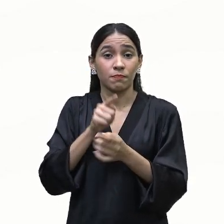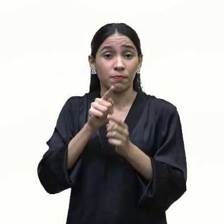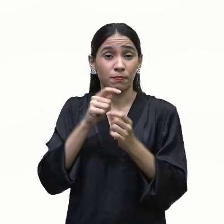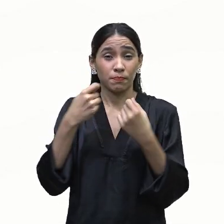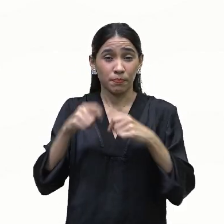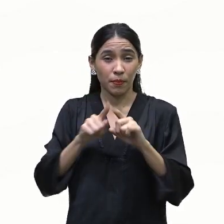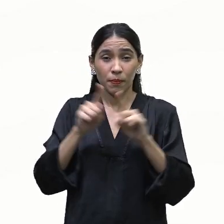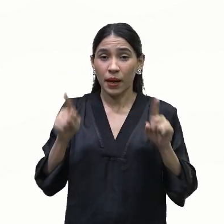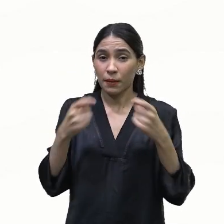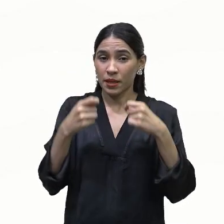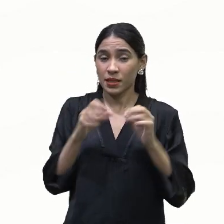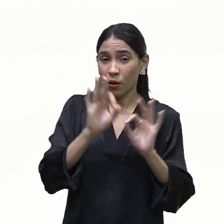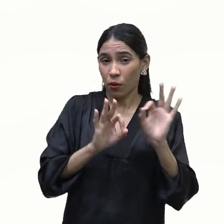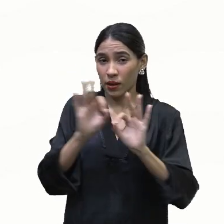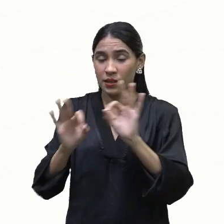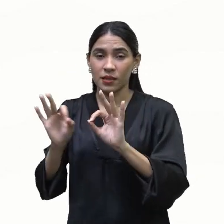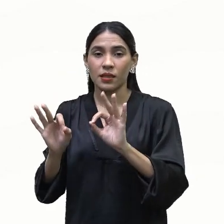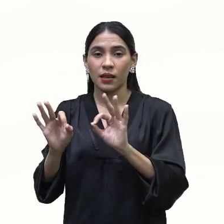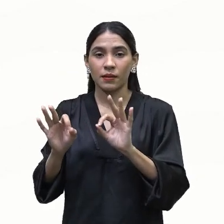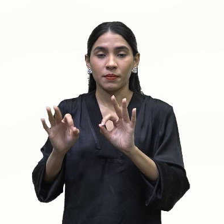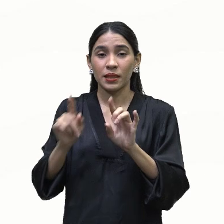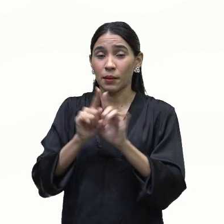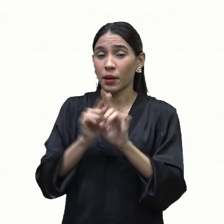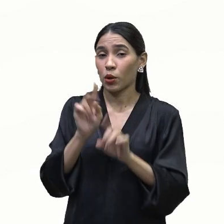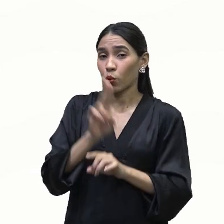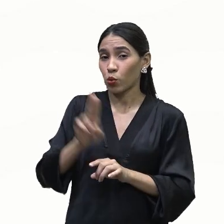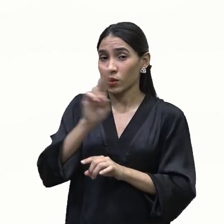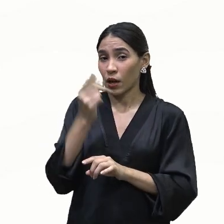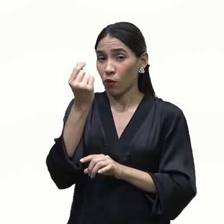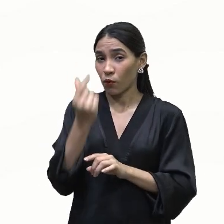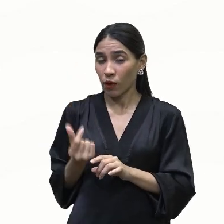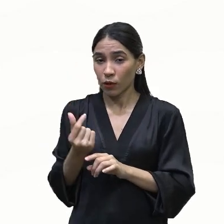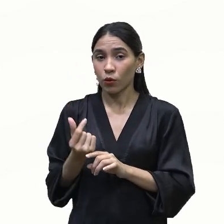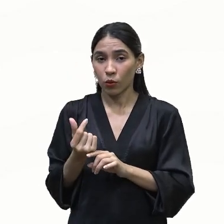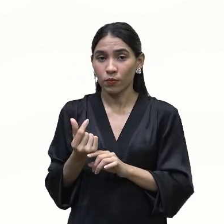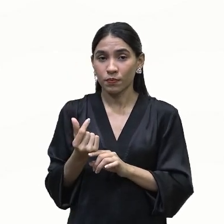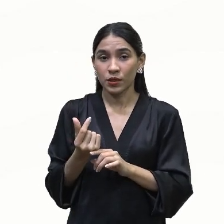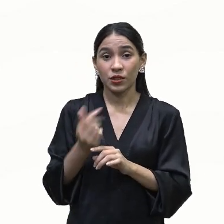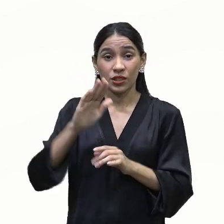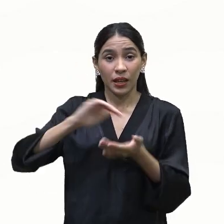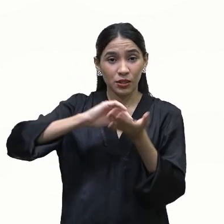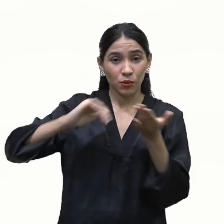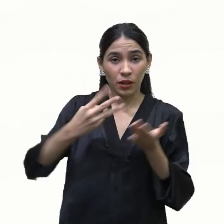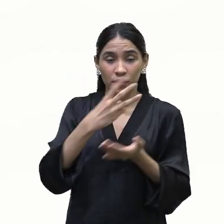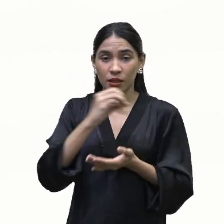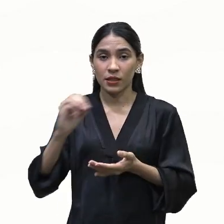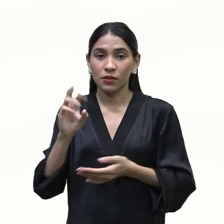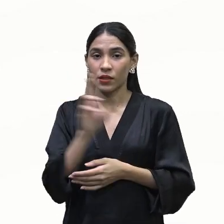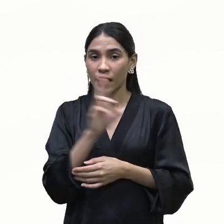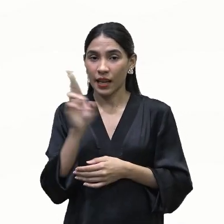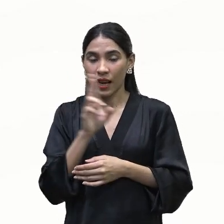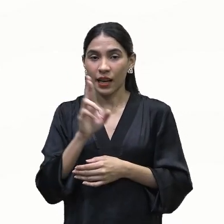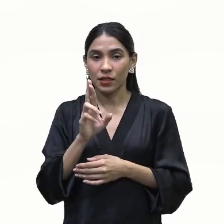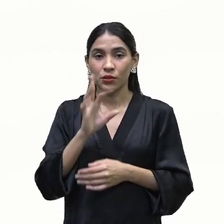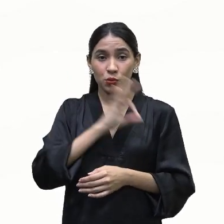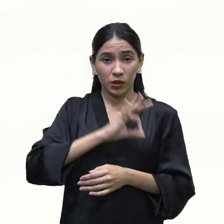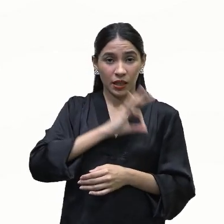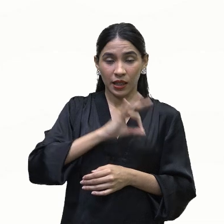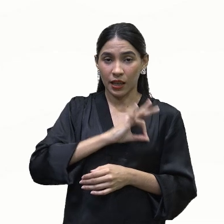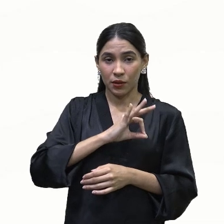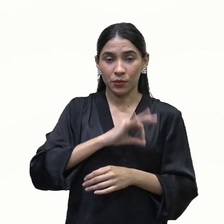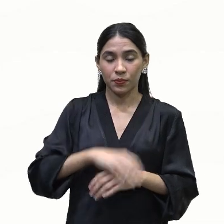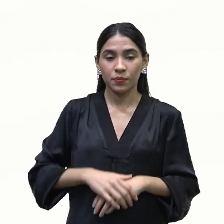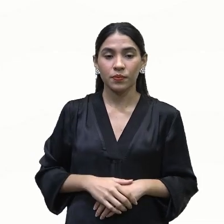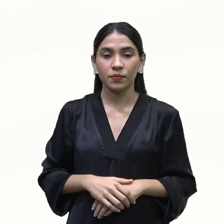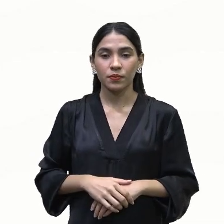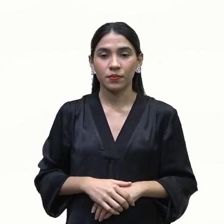programar e gastar um valor já descontando esses R$300, que já vai ser descontado automaticamente da tua